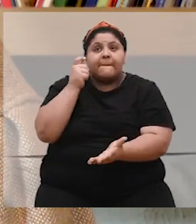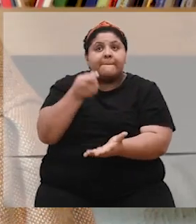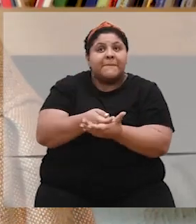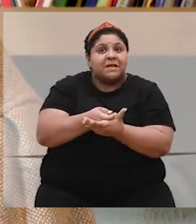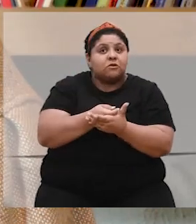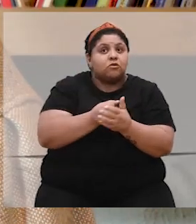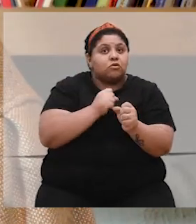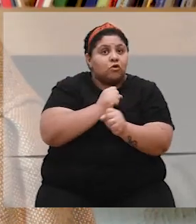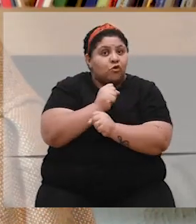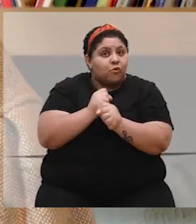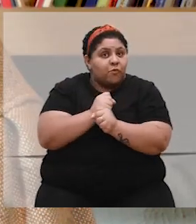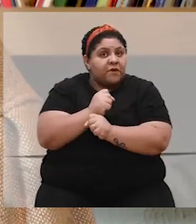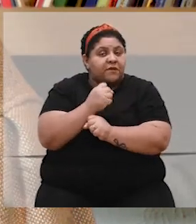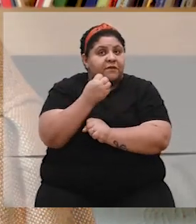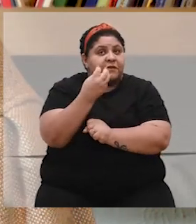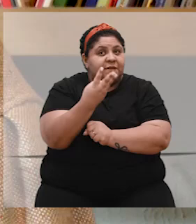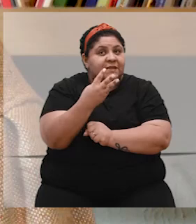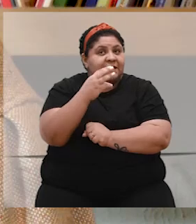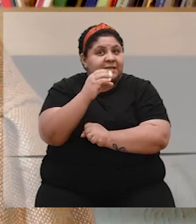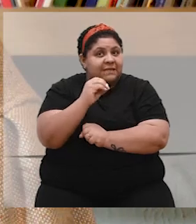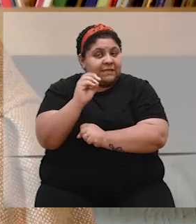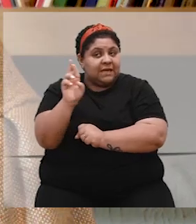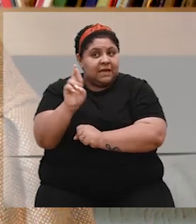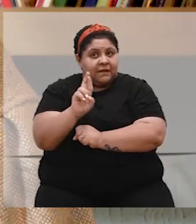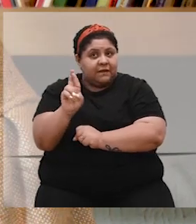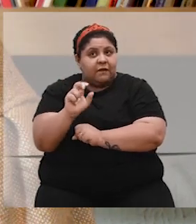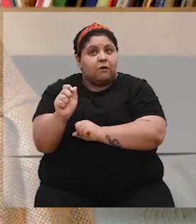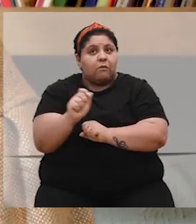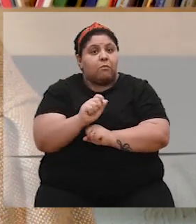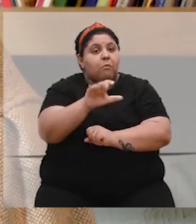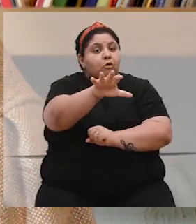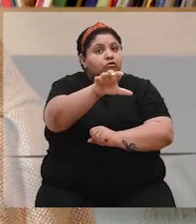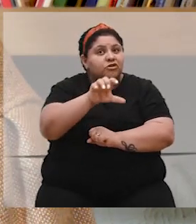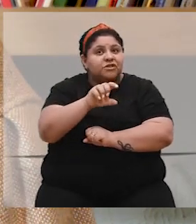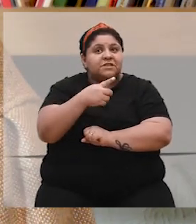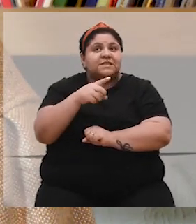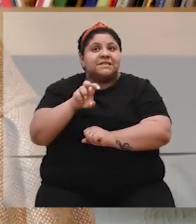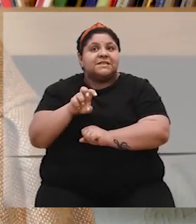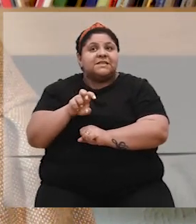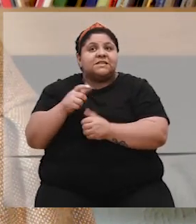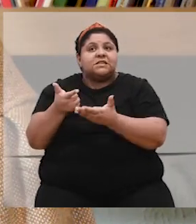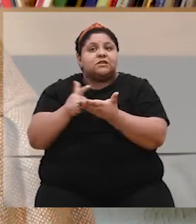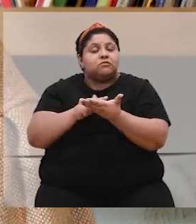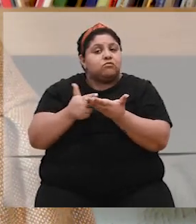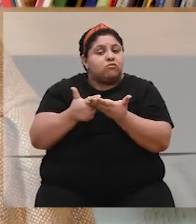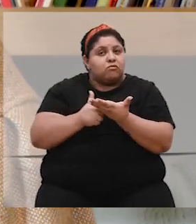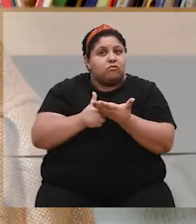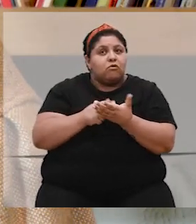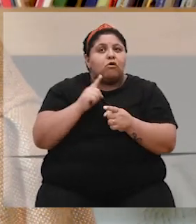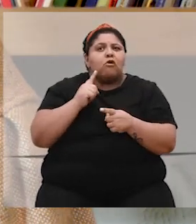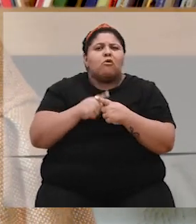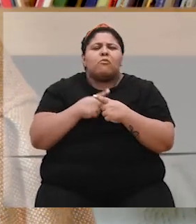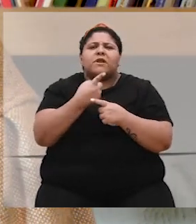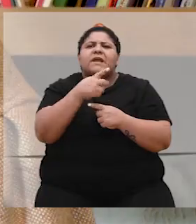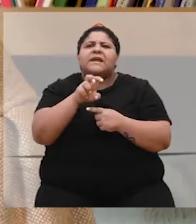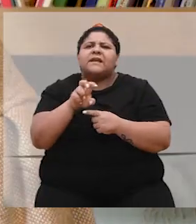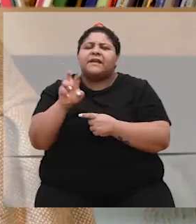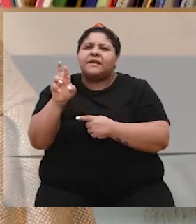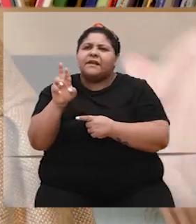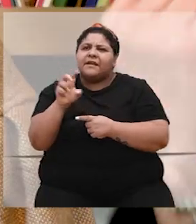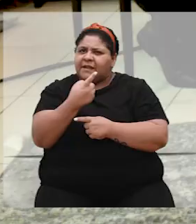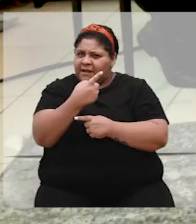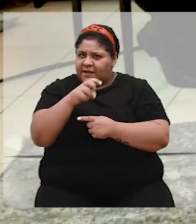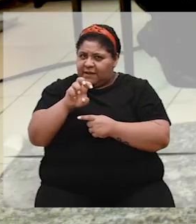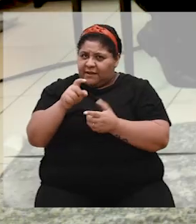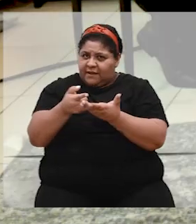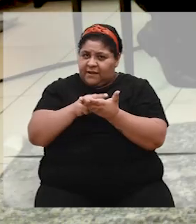uma anuidade de R$30, é uma vez por ano. Pode retirar 15 livros por vez. Por que 15 livros, né, Vânia? Você sabe muito bem